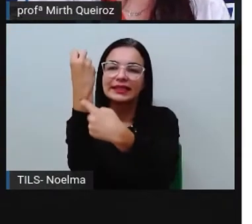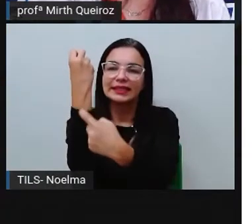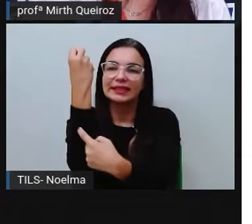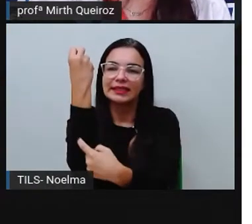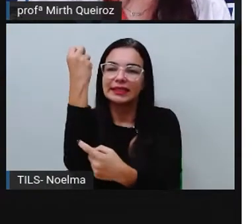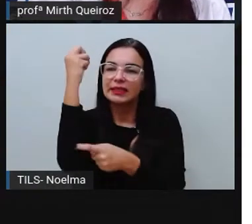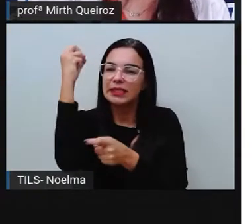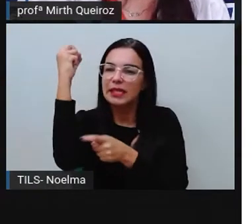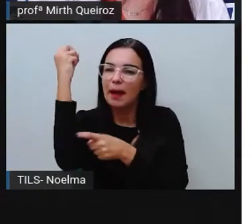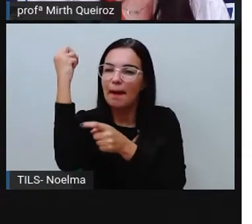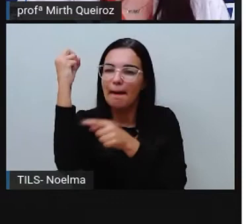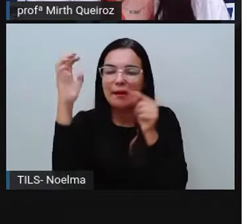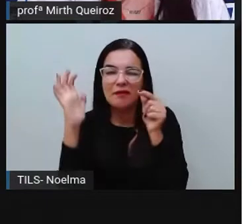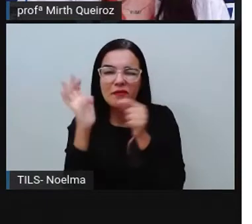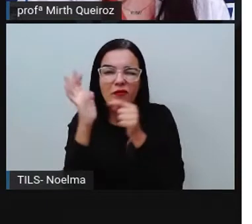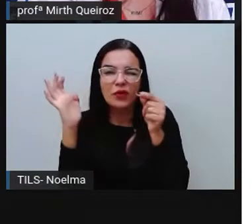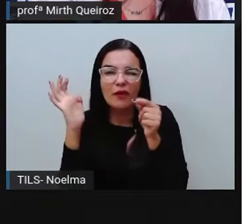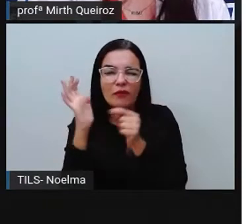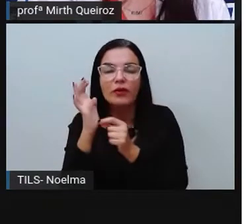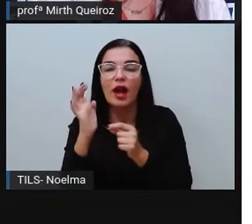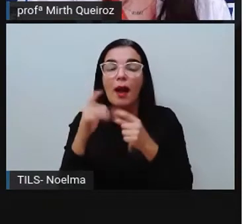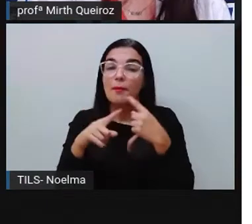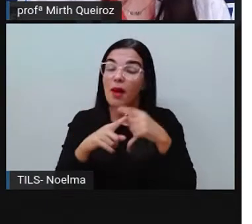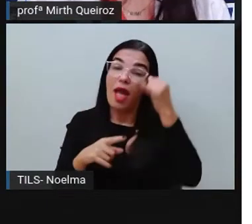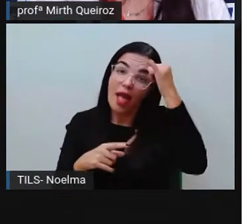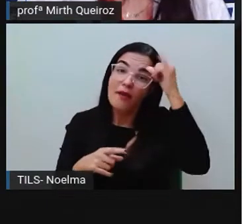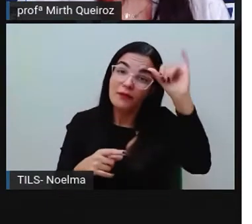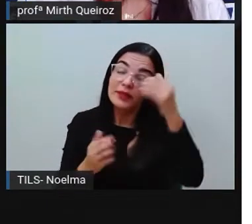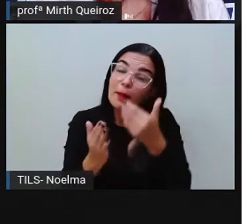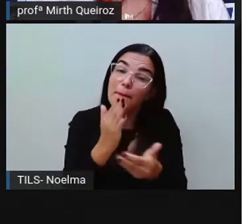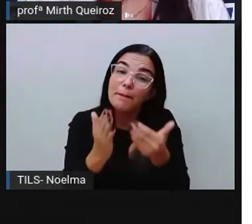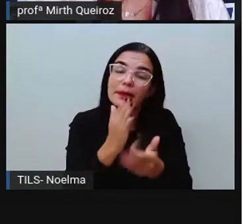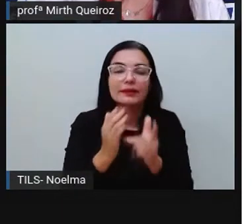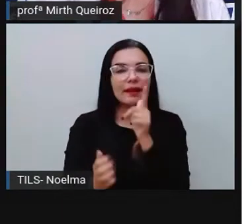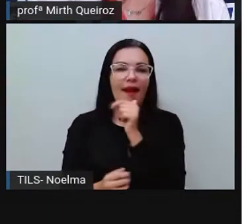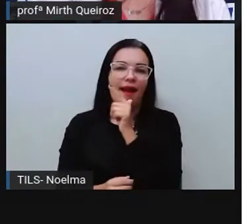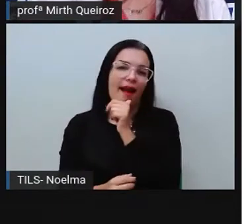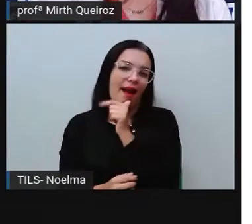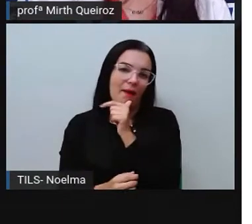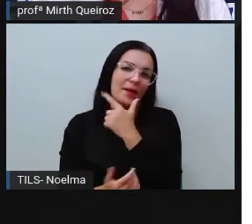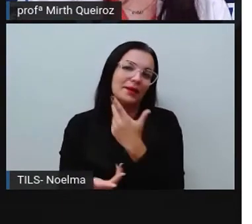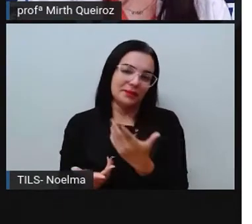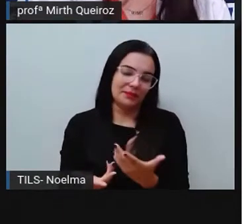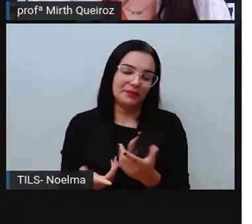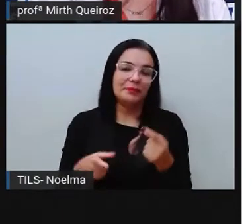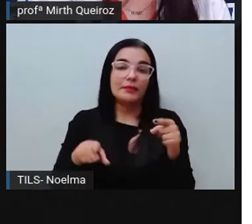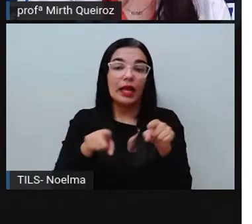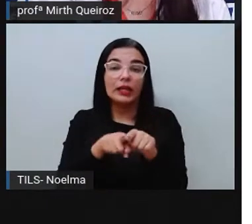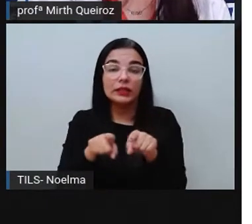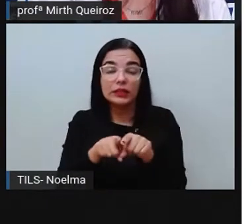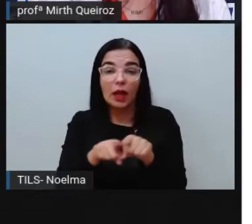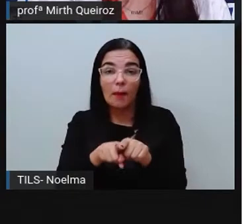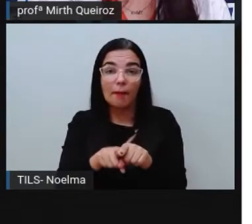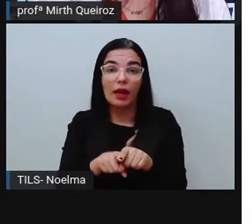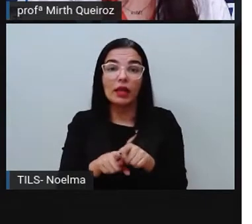cacto, esses espinhos que vai evitar aí também a perca de água, né? Além deles